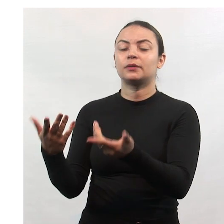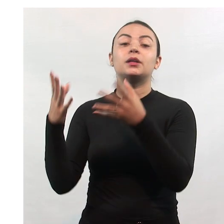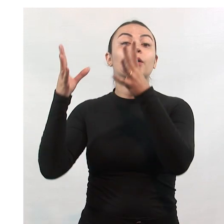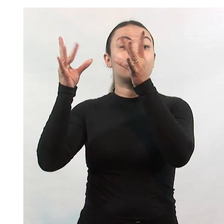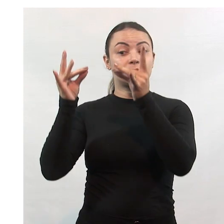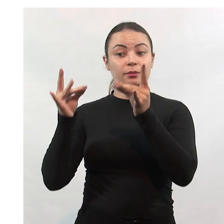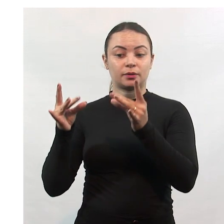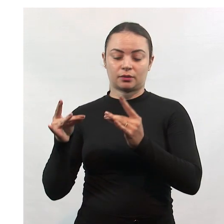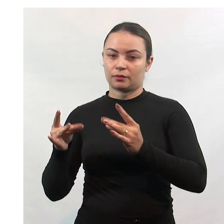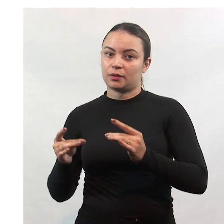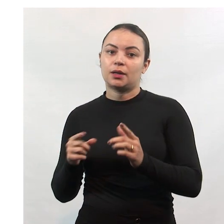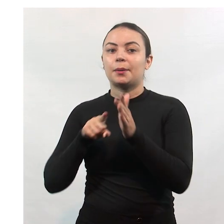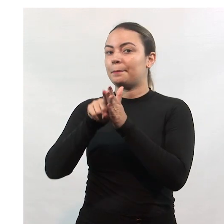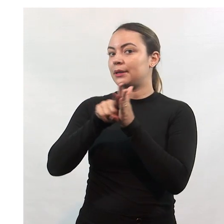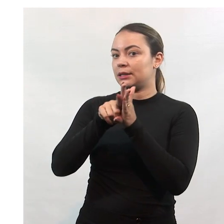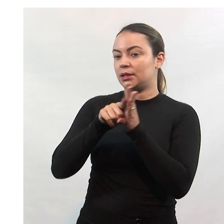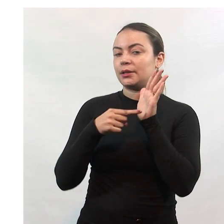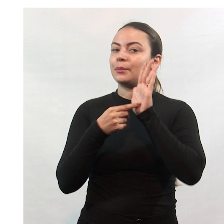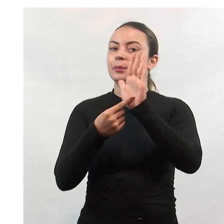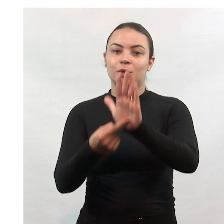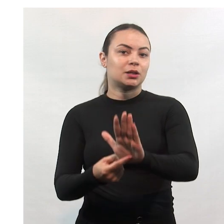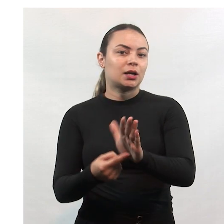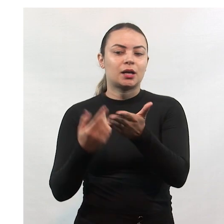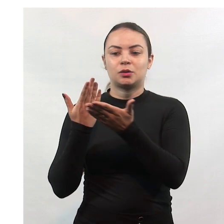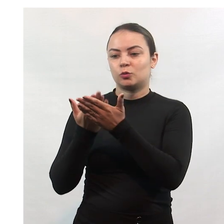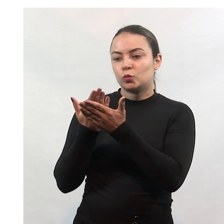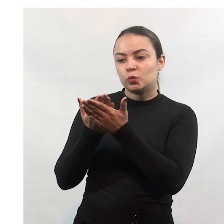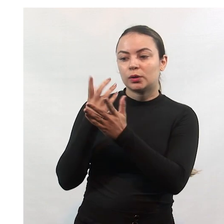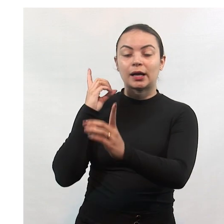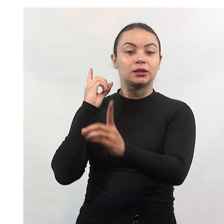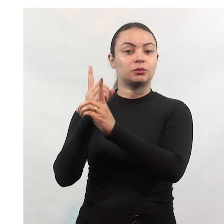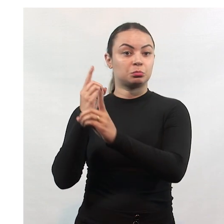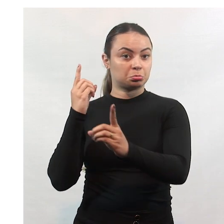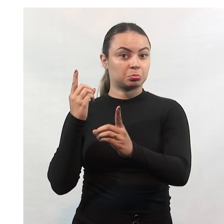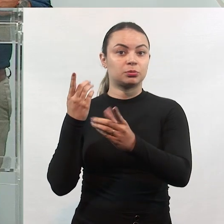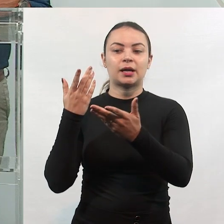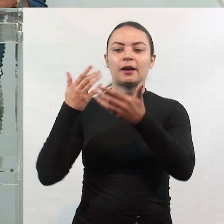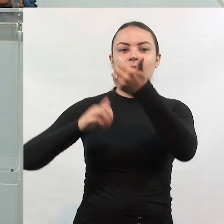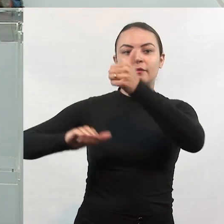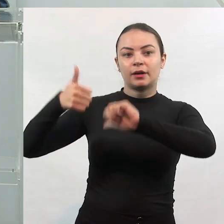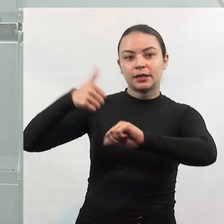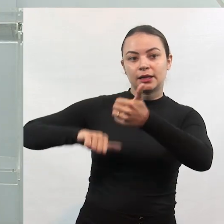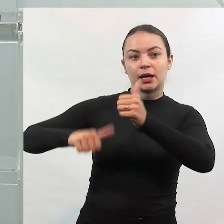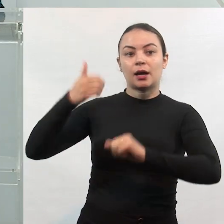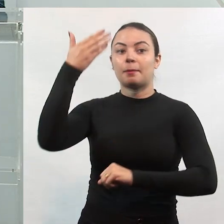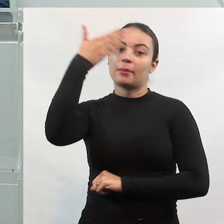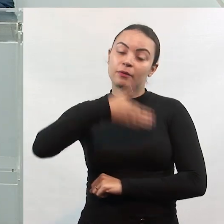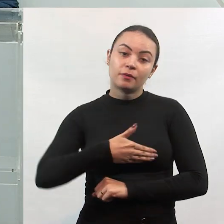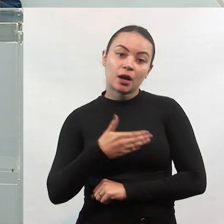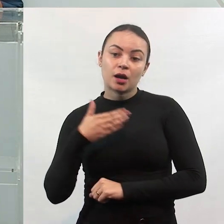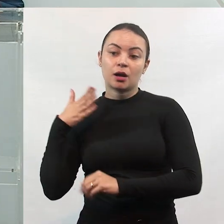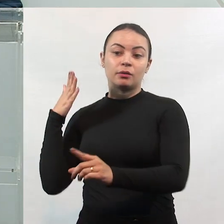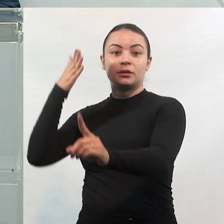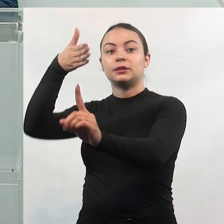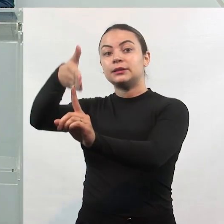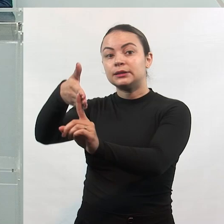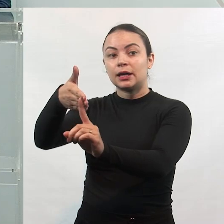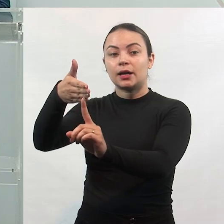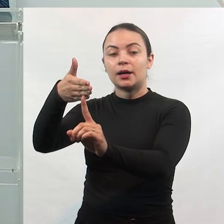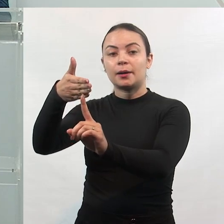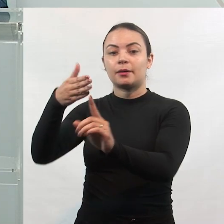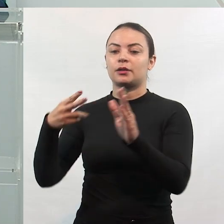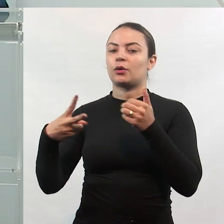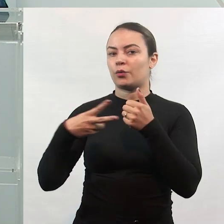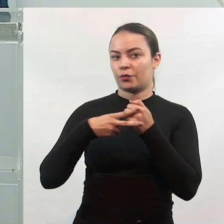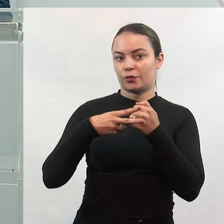usei é analisar, tá vendo? Explicar, propor. Então, dentro dos objetivos específicos, você vai, digamos,